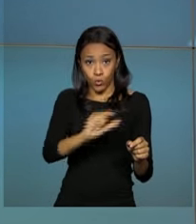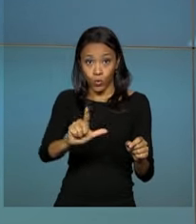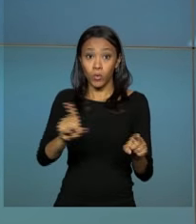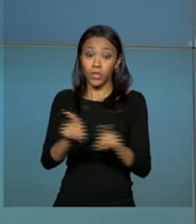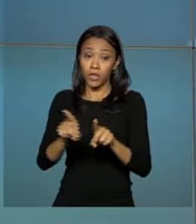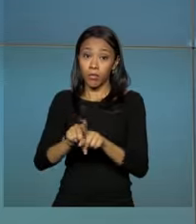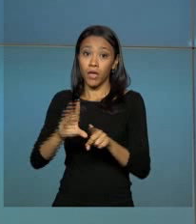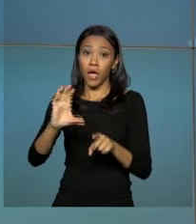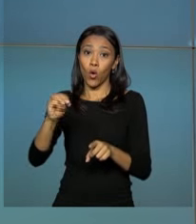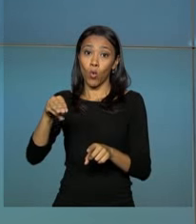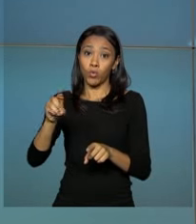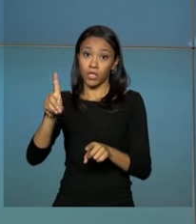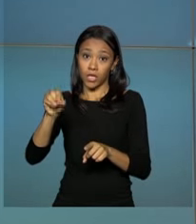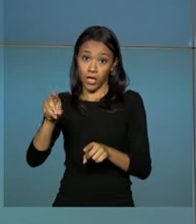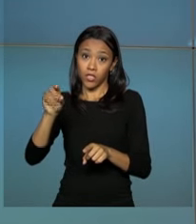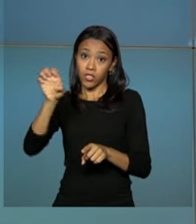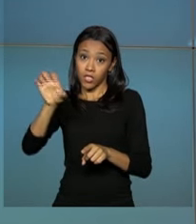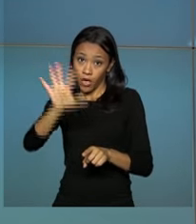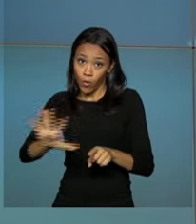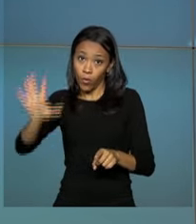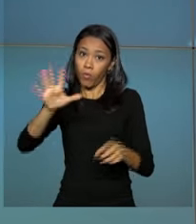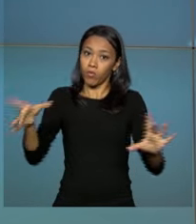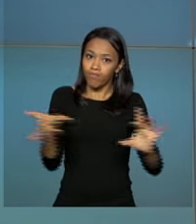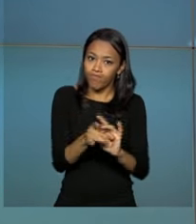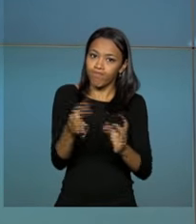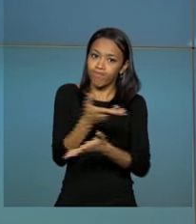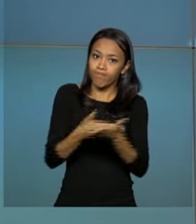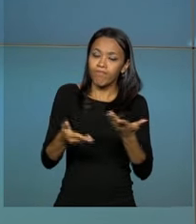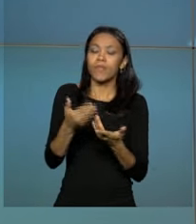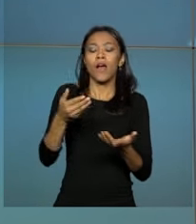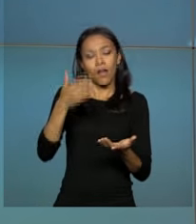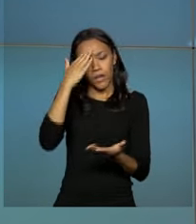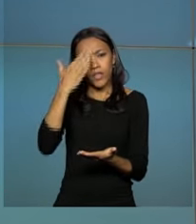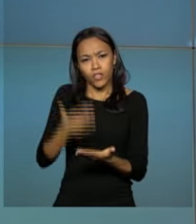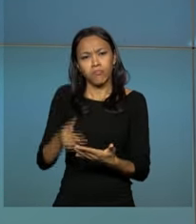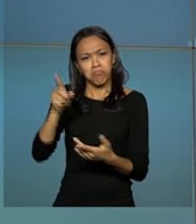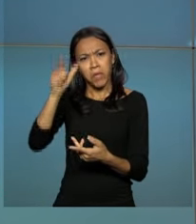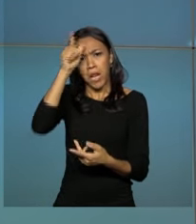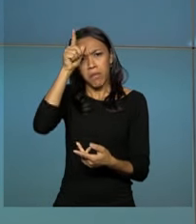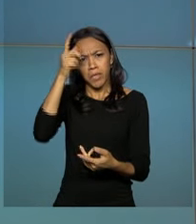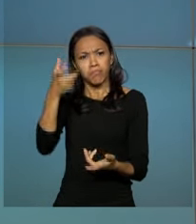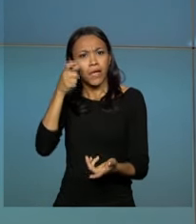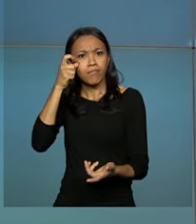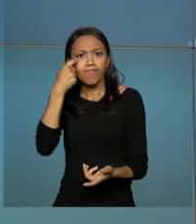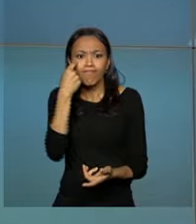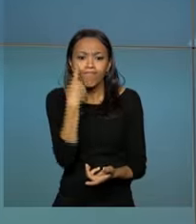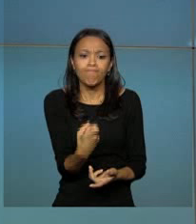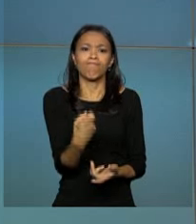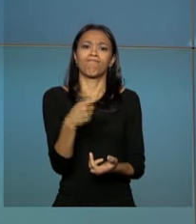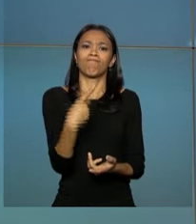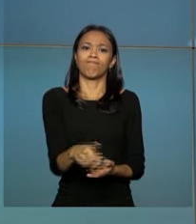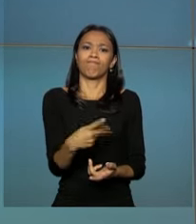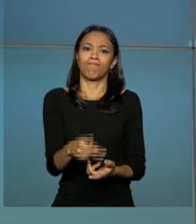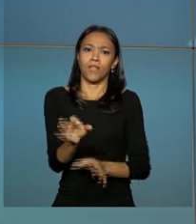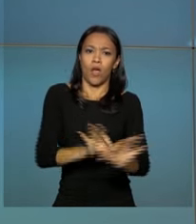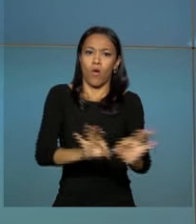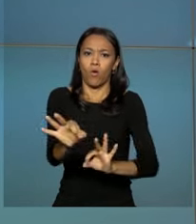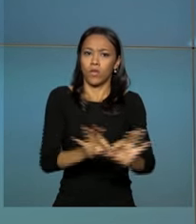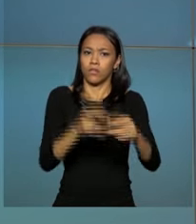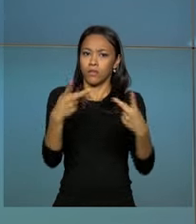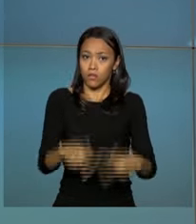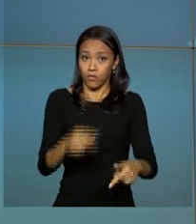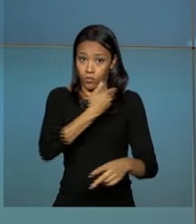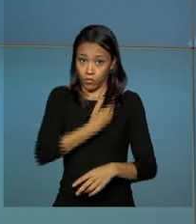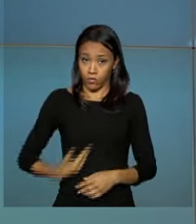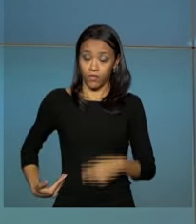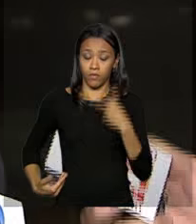Comunidade Europeia. O ministro também disse acreditar que a Alemanha esteja interessada no programa de infraestrutura do governo